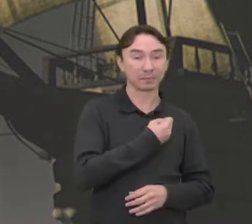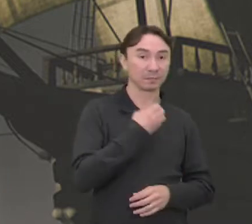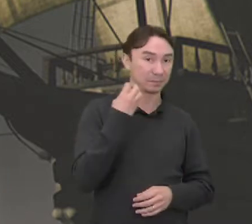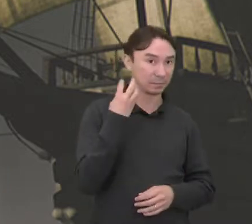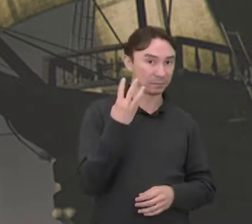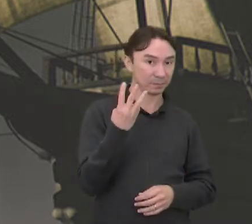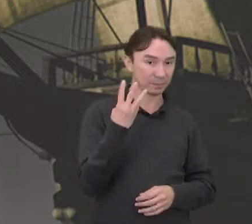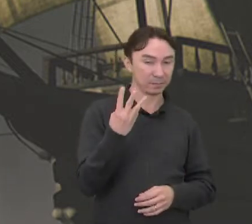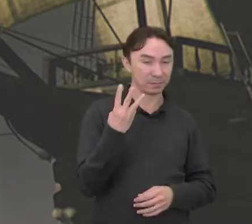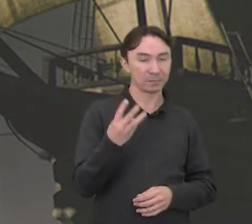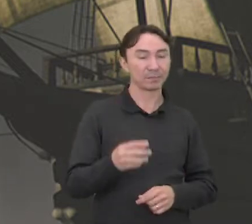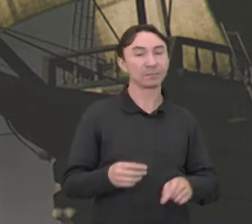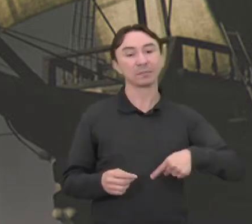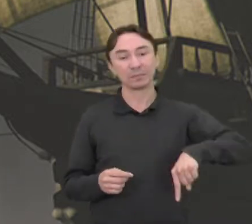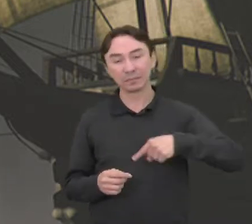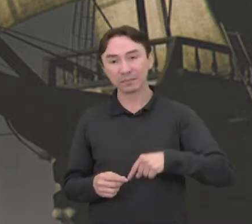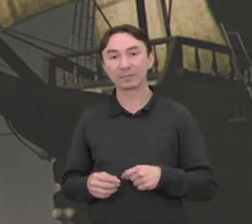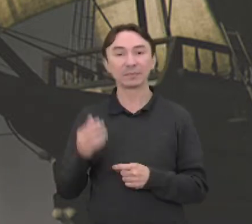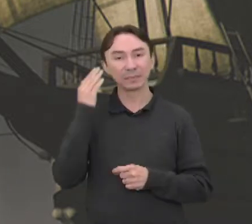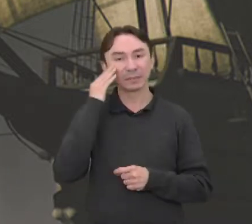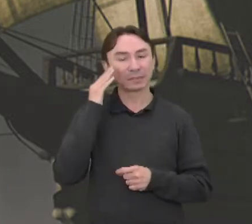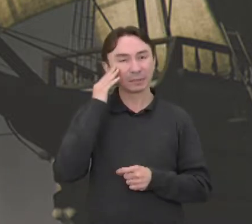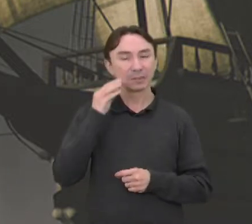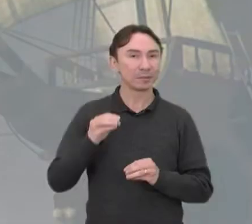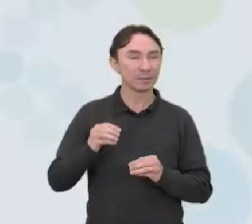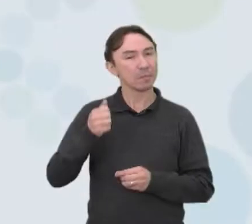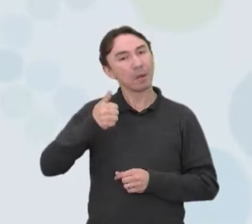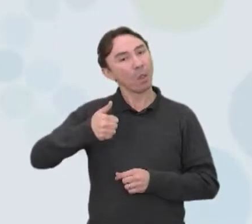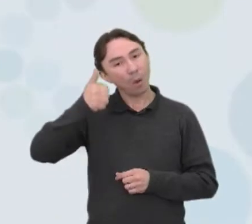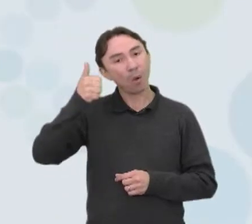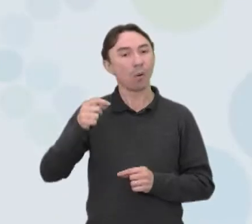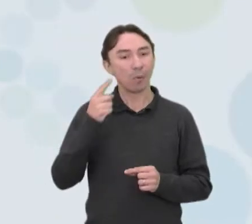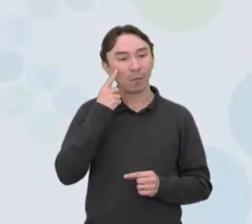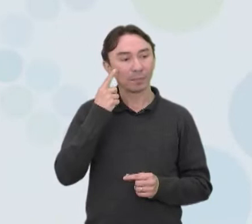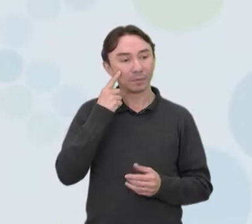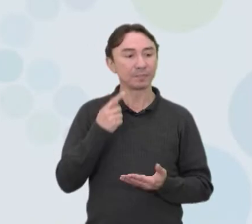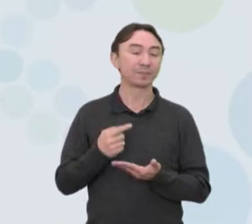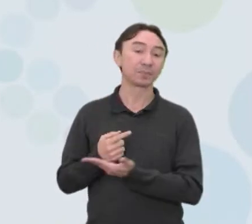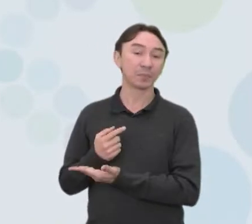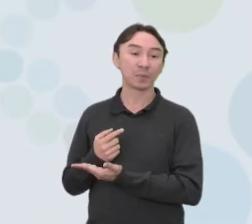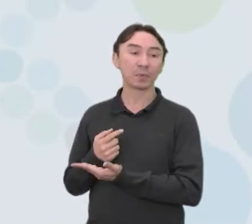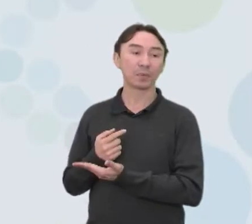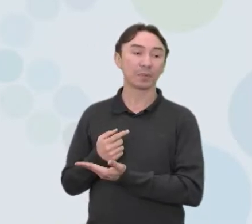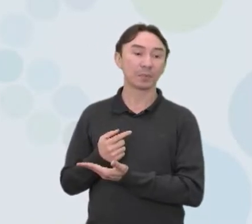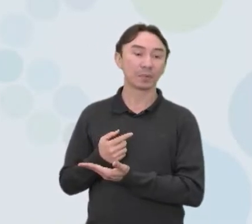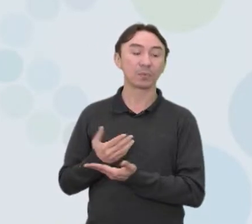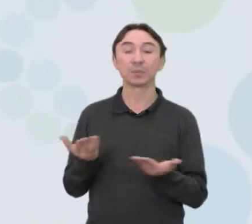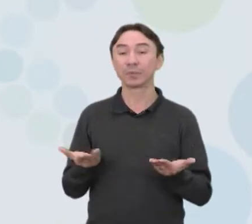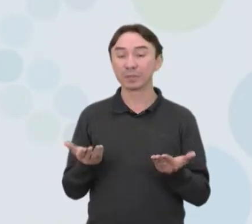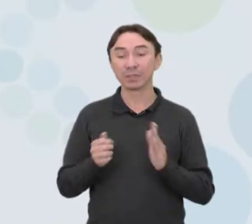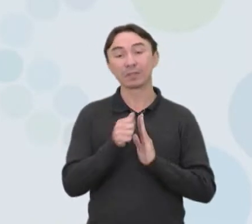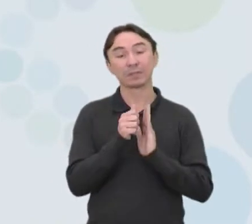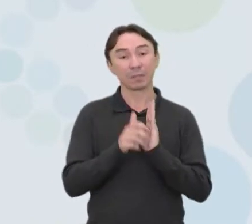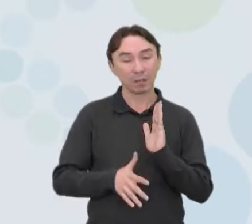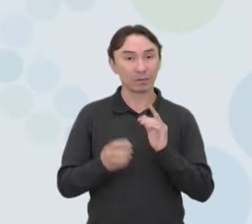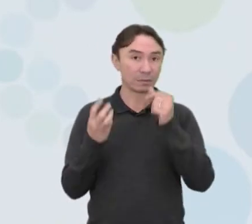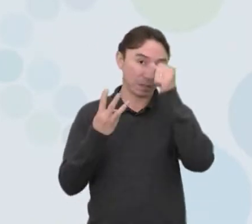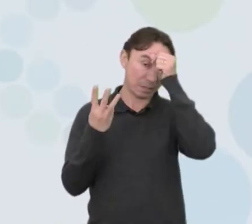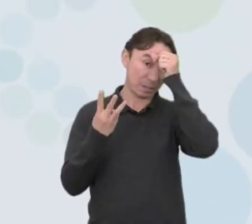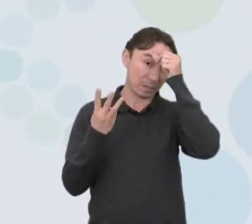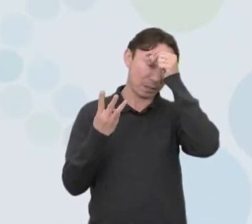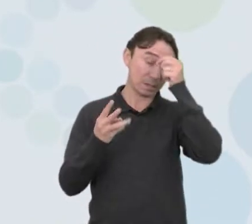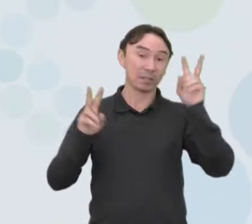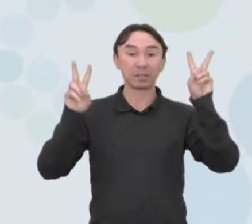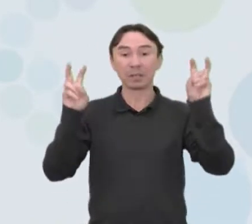gente entender melhor, tá aí na tela para vocês o que a gente vai ver hoje, né? A gente está na nossa atividade 3, o título dela